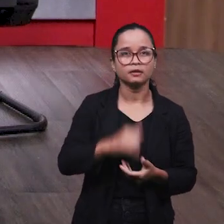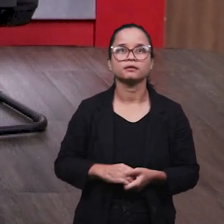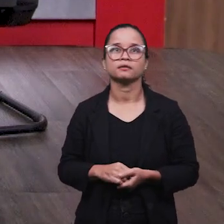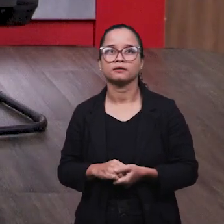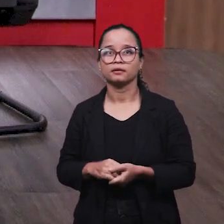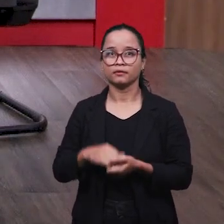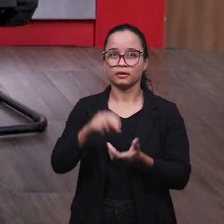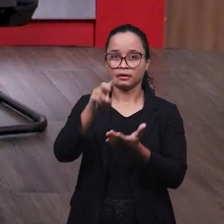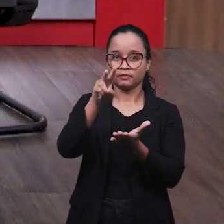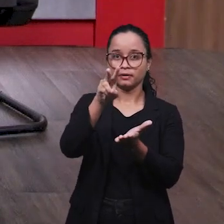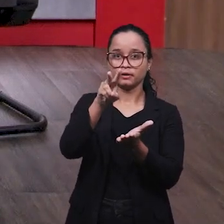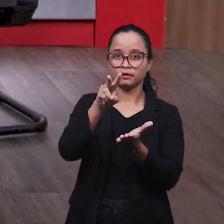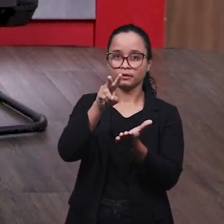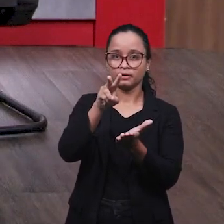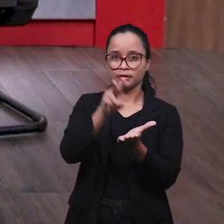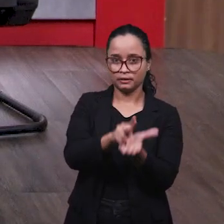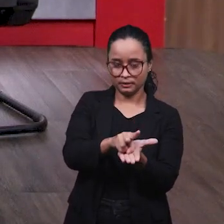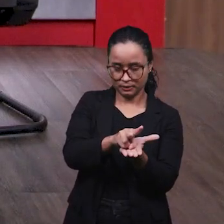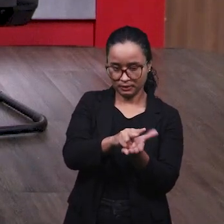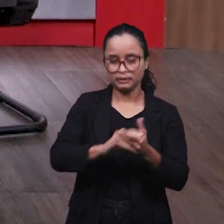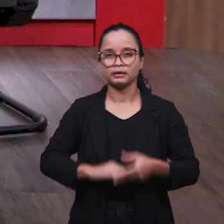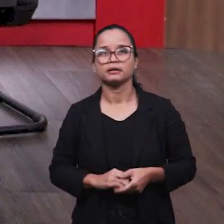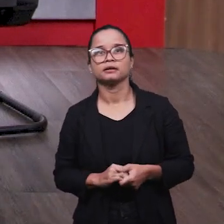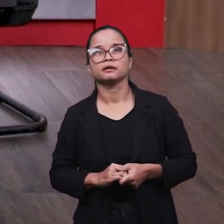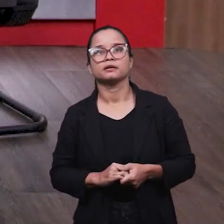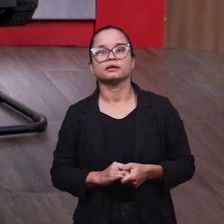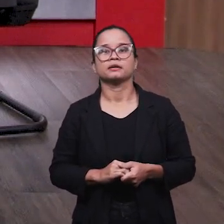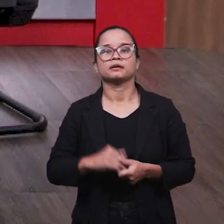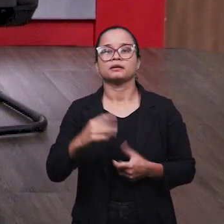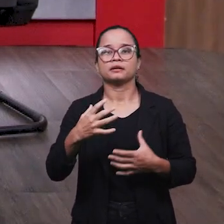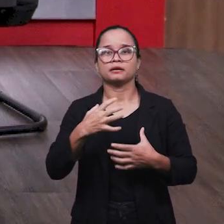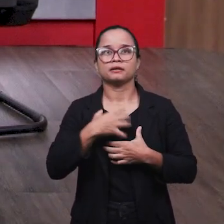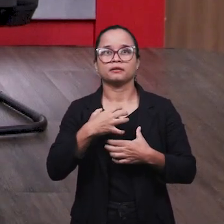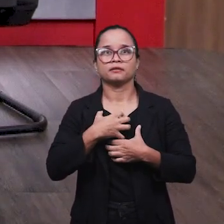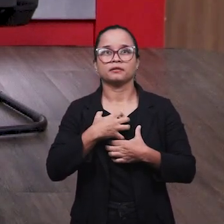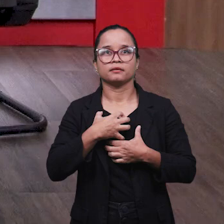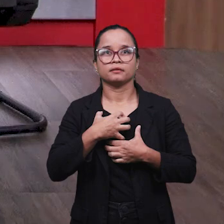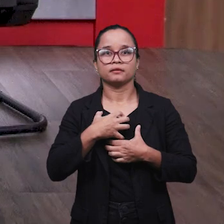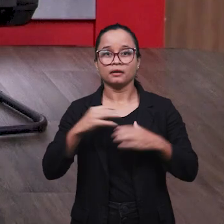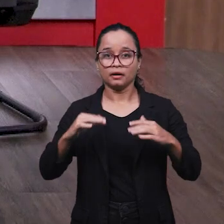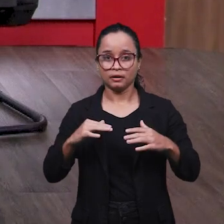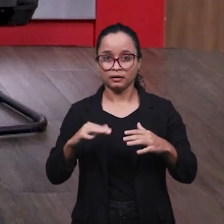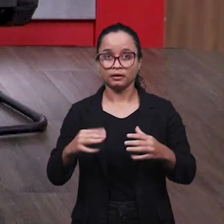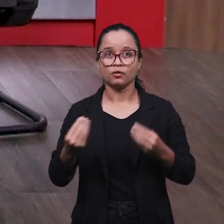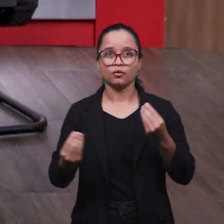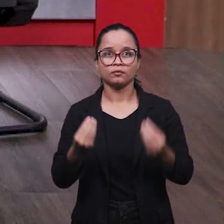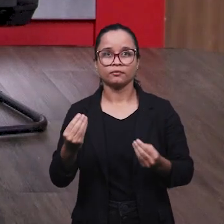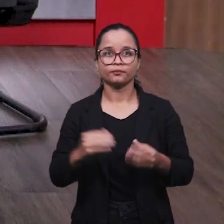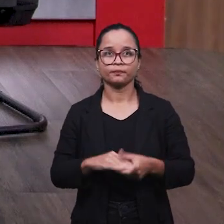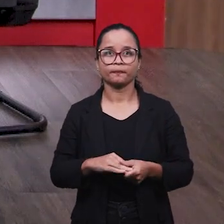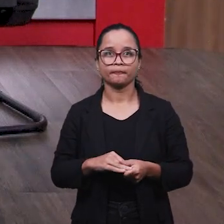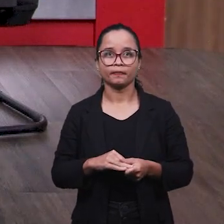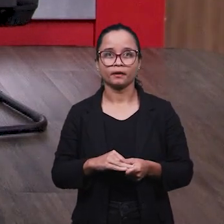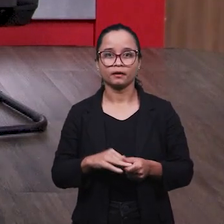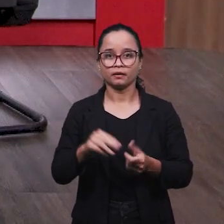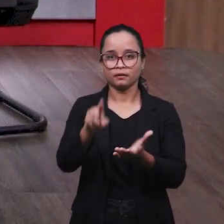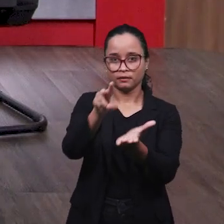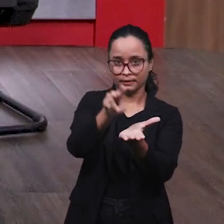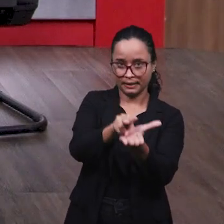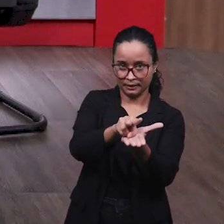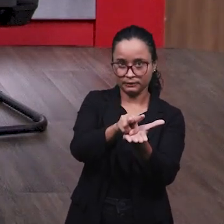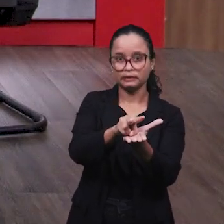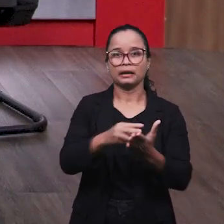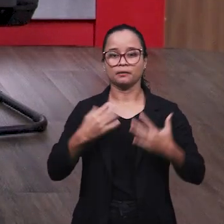né? Ela possuía uma acessibilidade, inclusive no sentido de ela não ter nenhum contato, ela vivia sempre